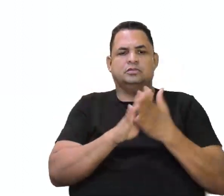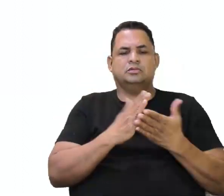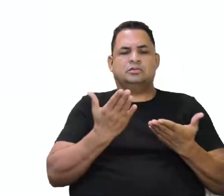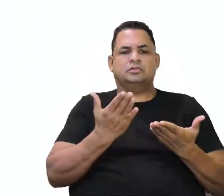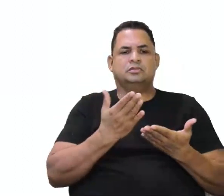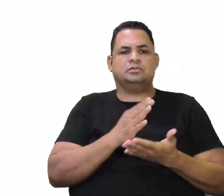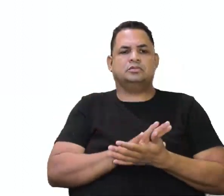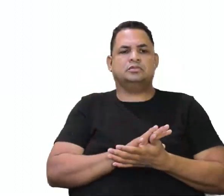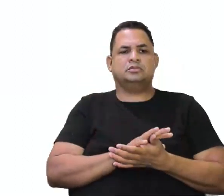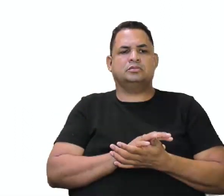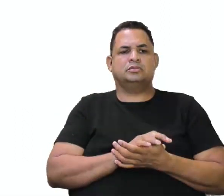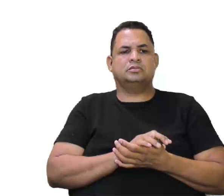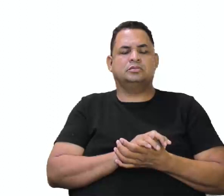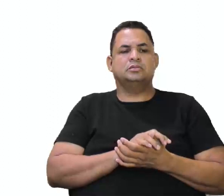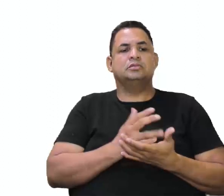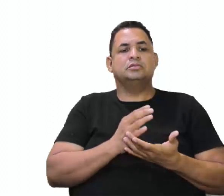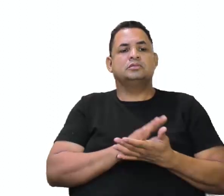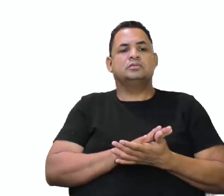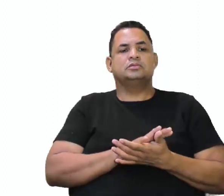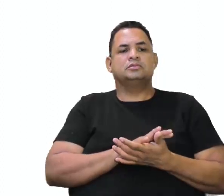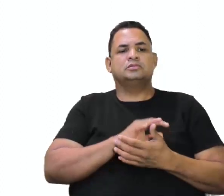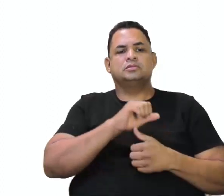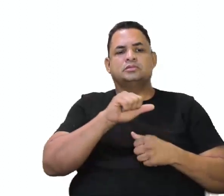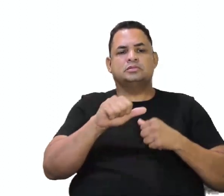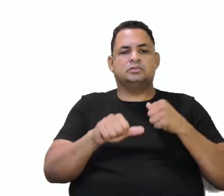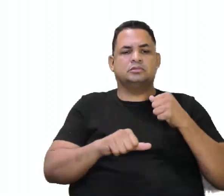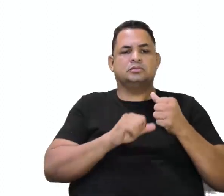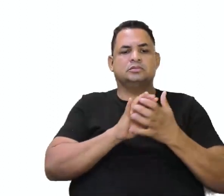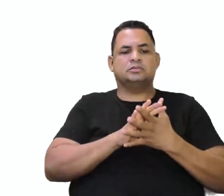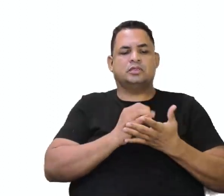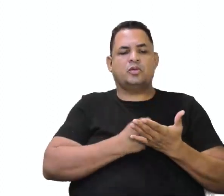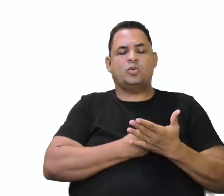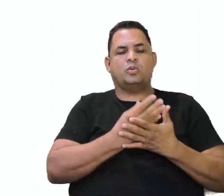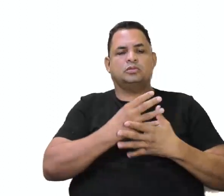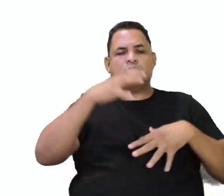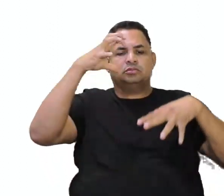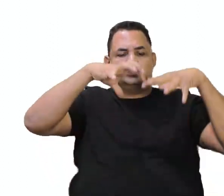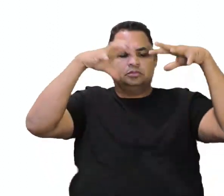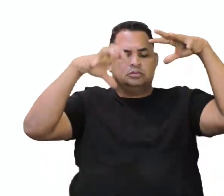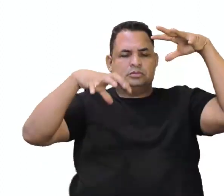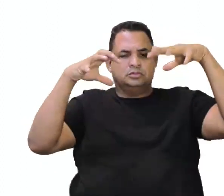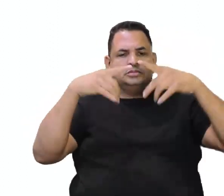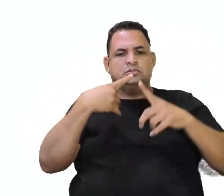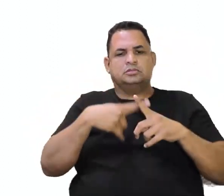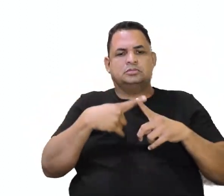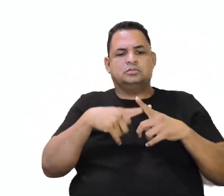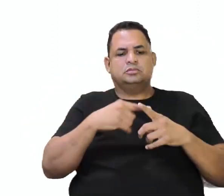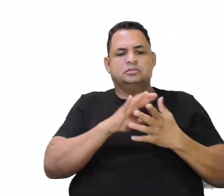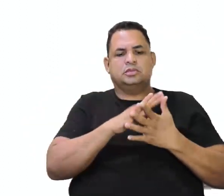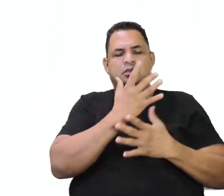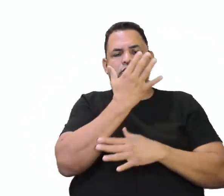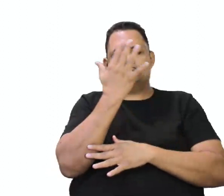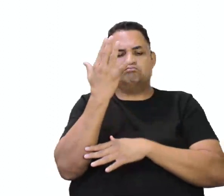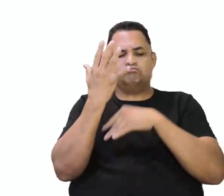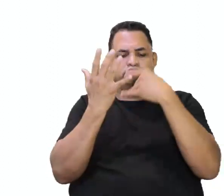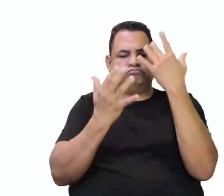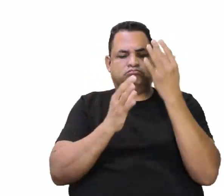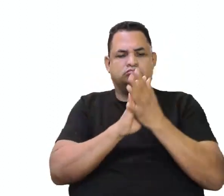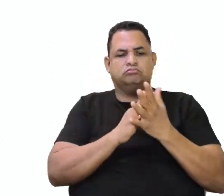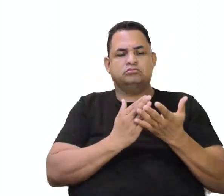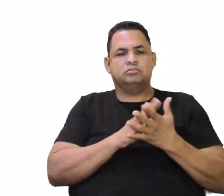ser o aumento, não, a alteração do regime de chuva. Por quê? A vegetação, tá?